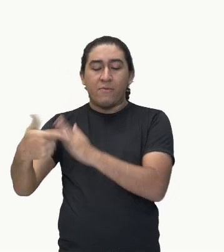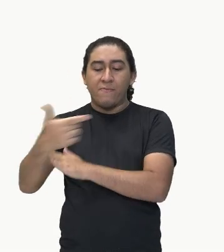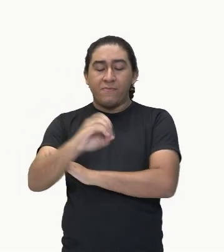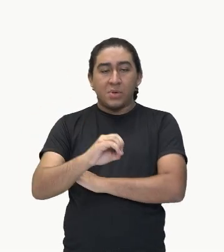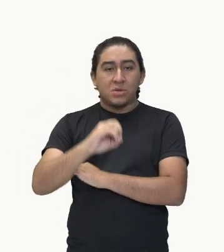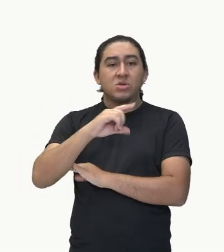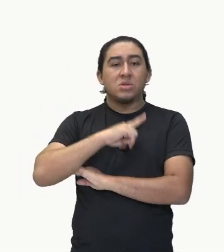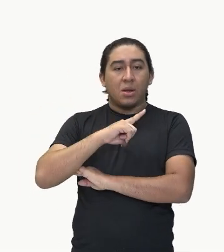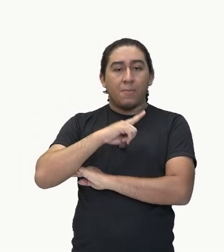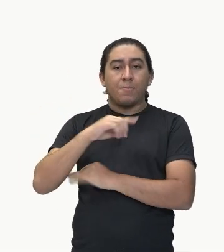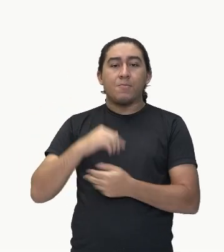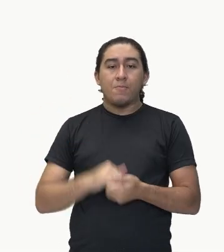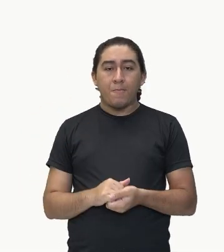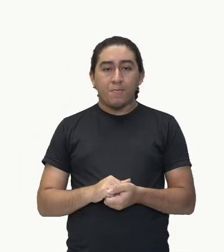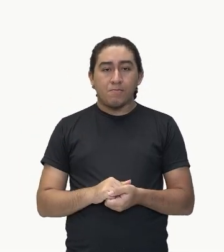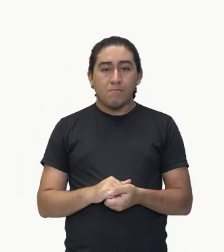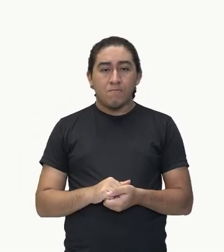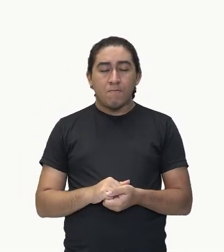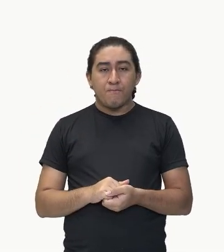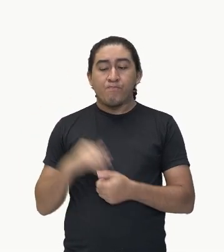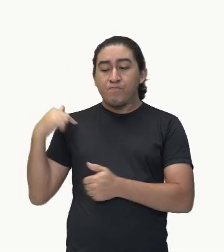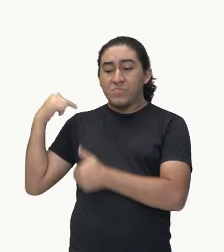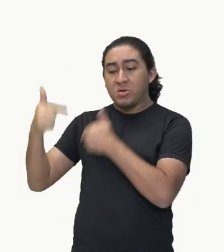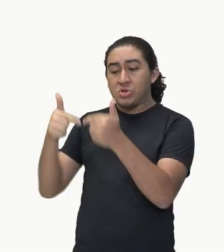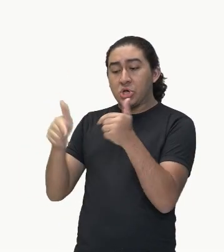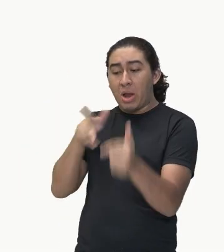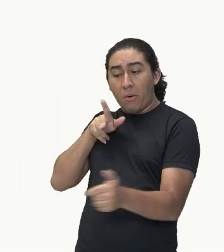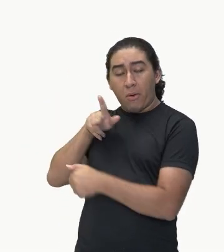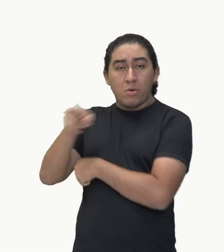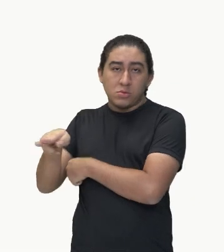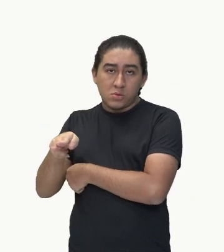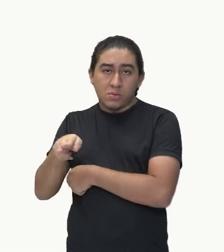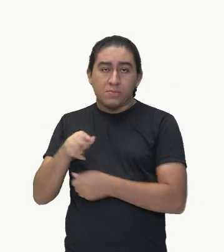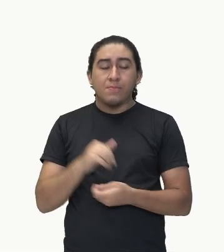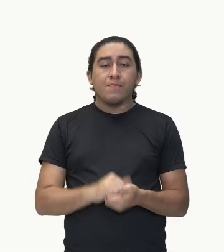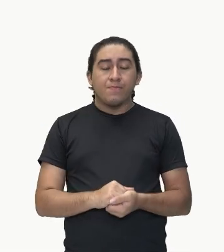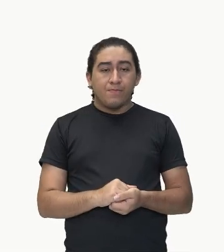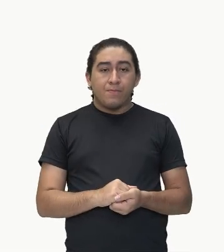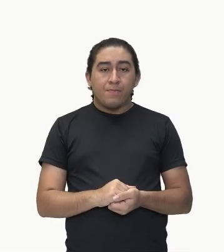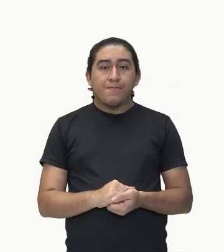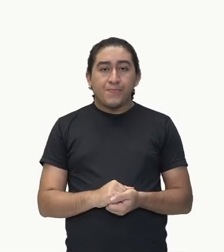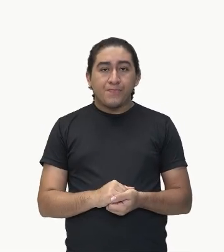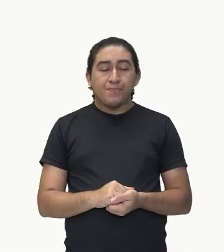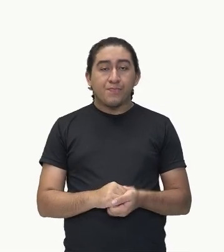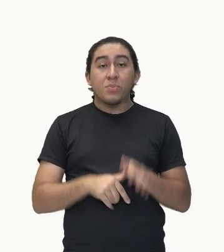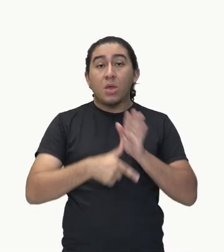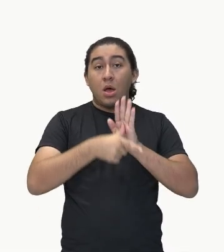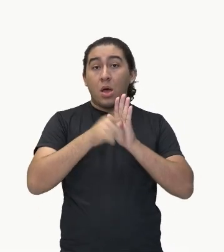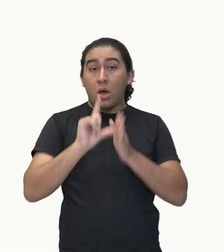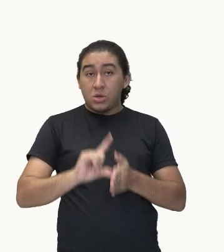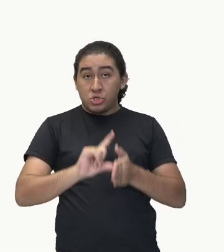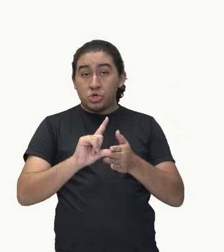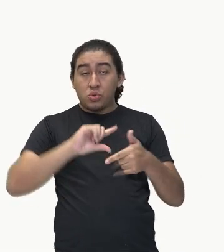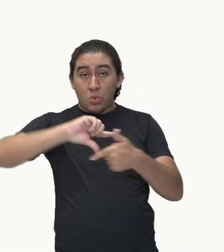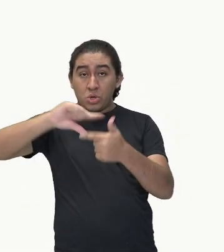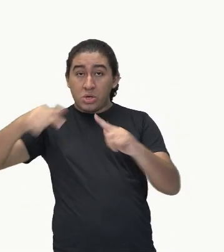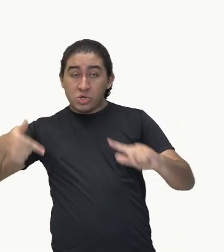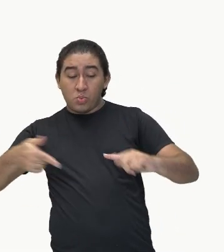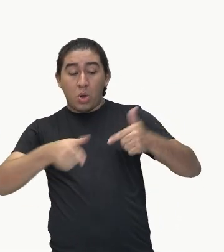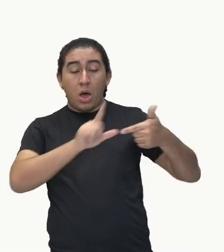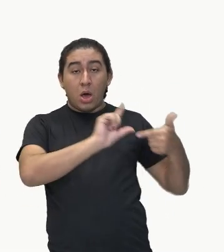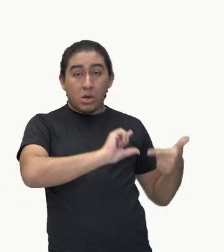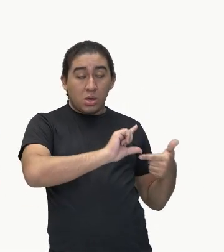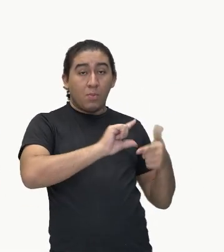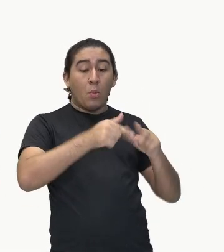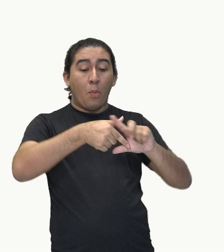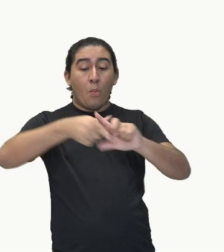propor romper com uma tradição artística clássica, né? Então, antes do modernismo acontecer, existia